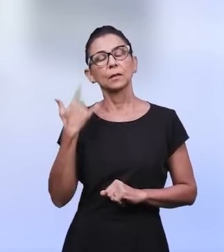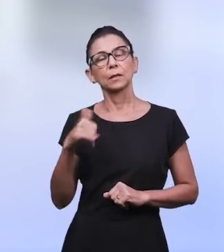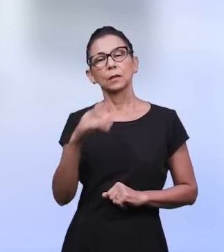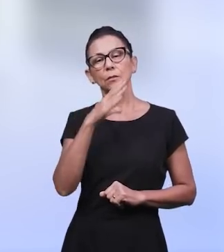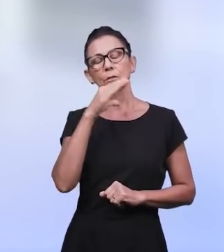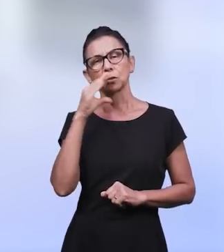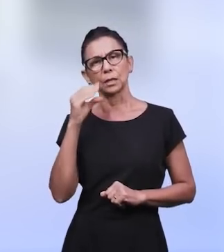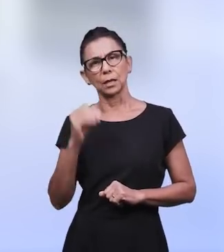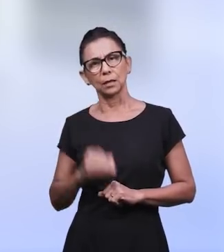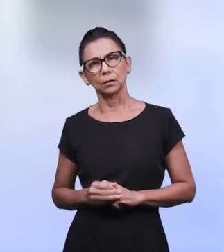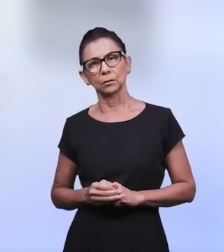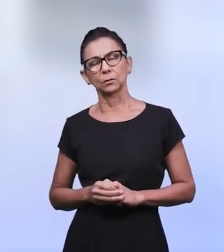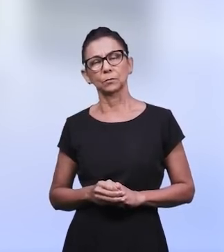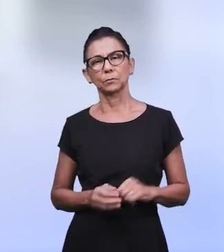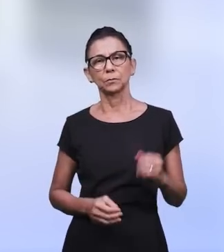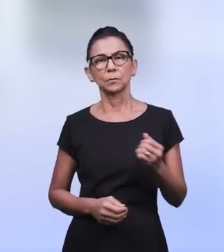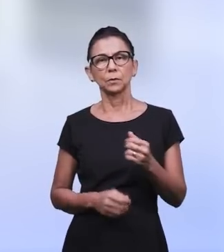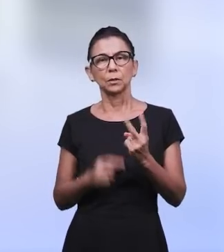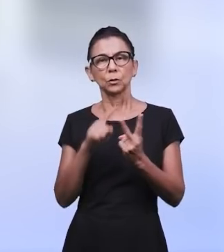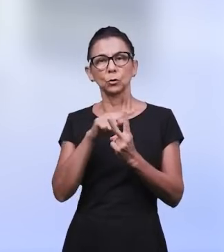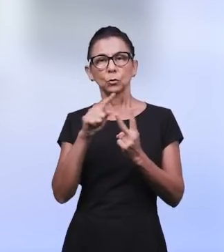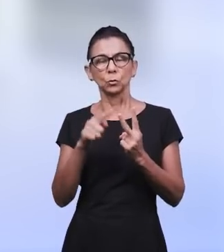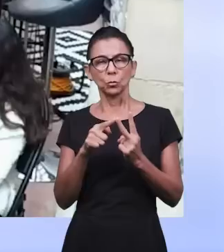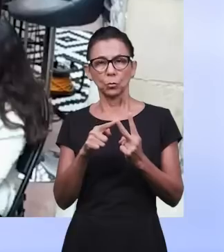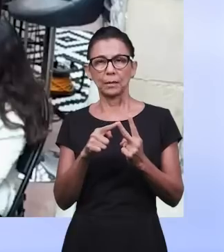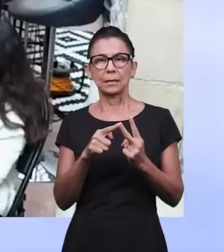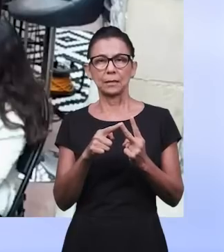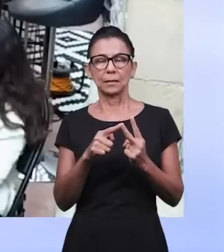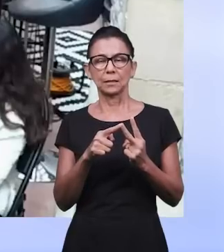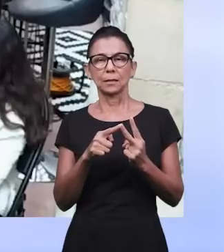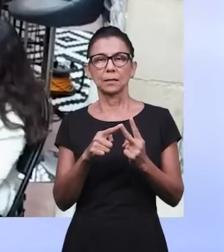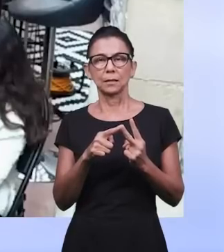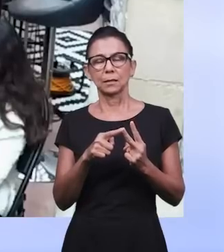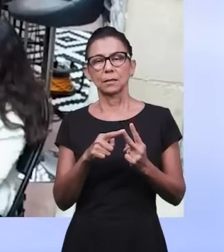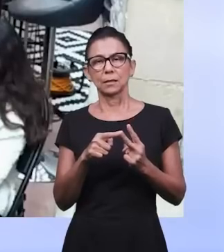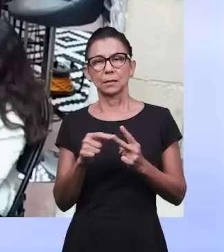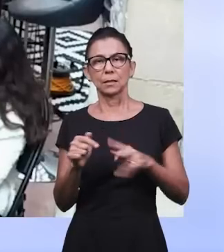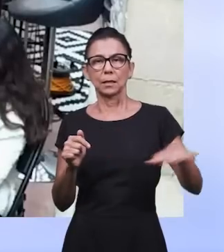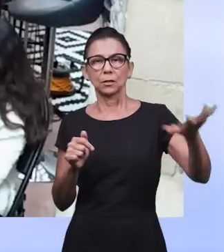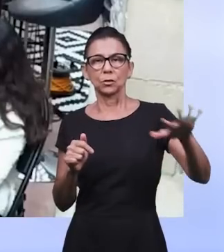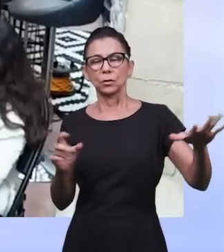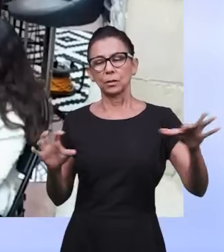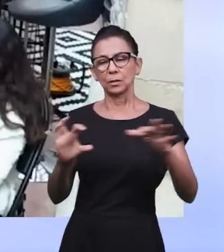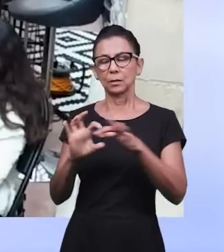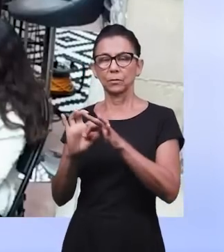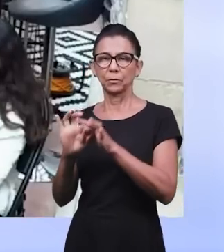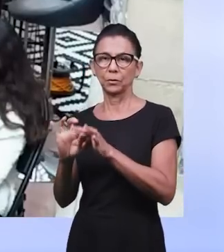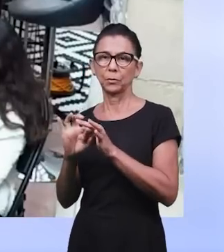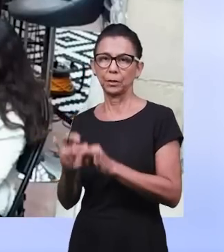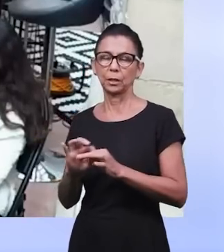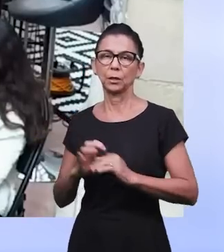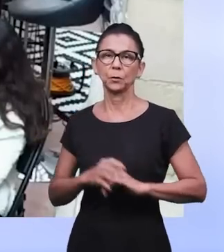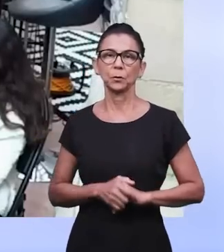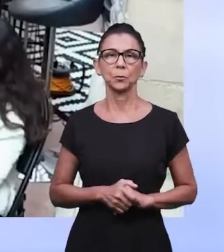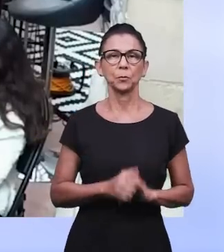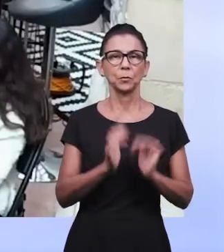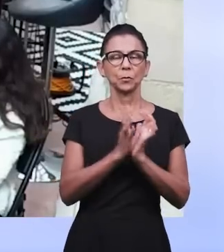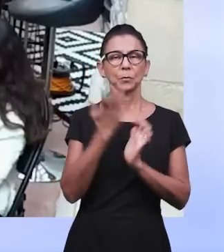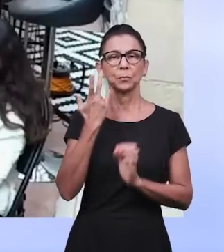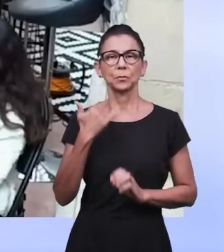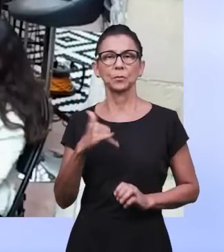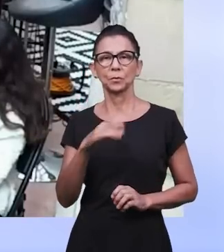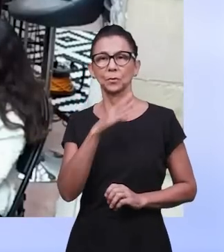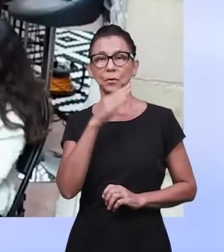de Eastbourne e Bournemouth participaram do seminário de Cias. Os eventos realizados por essas igrejas contaram com uma